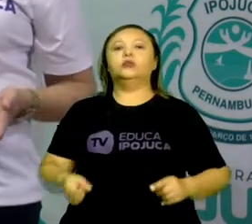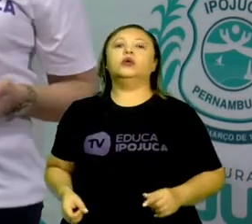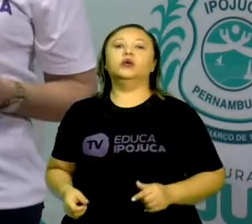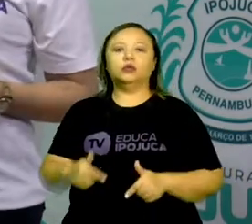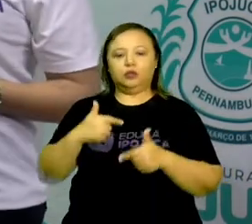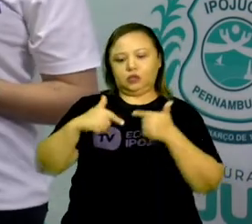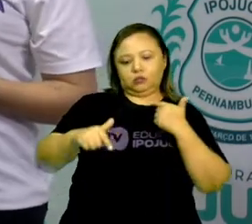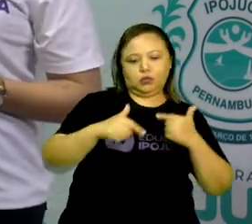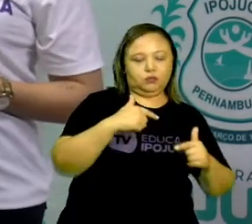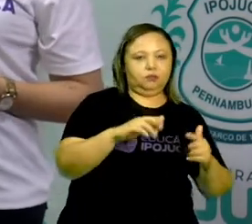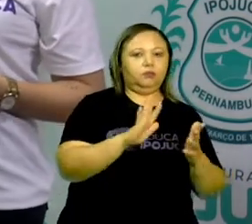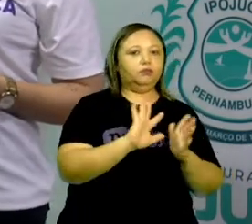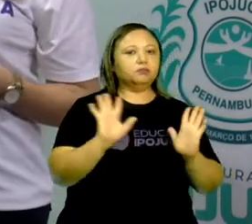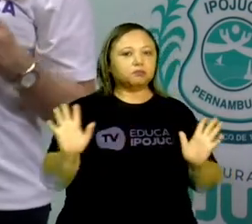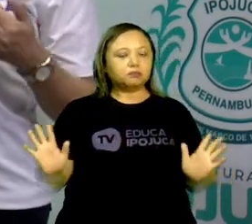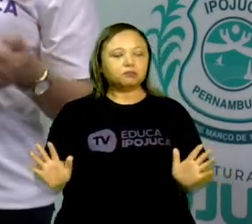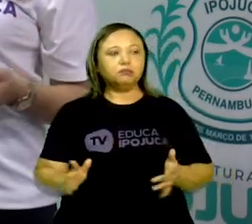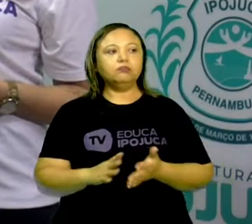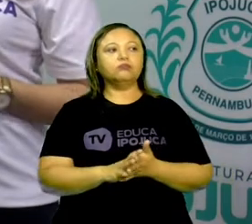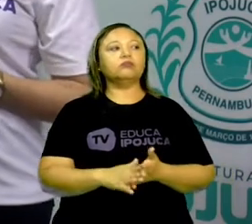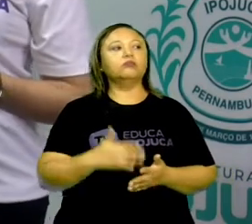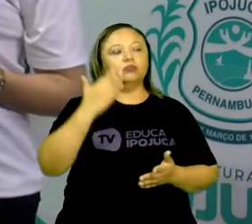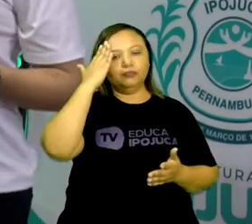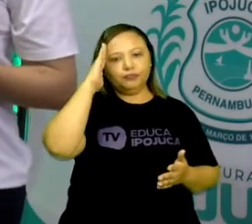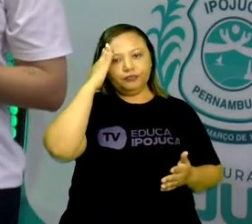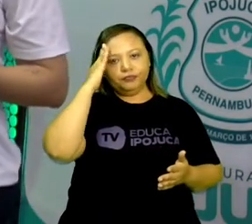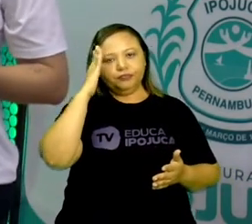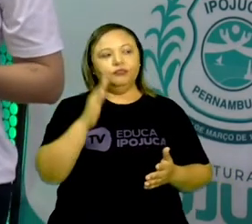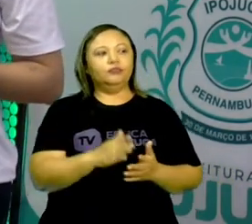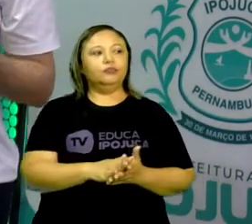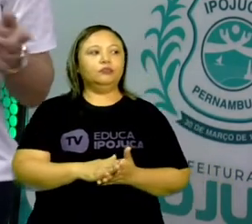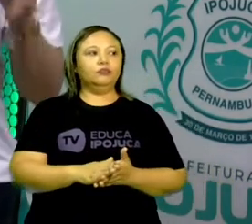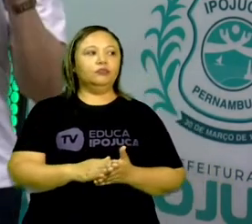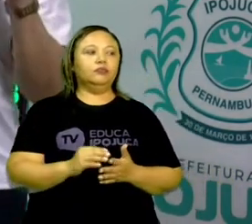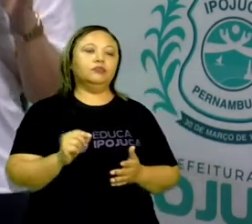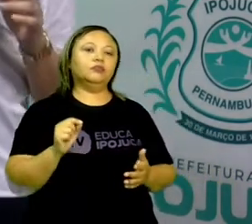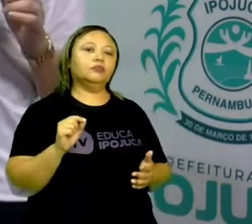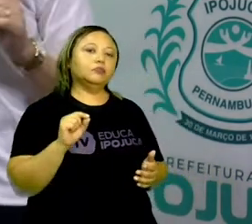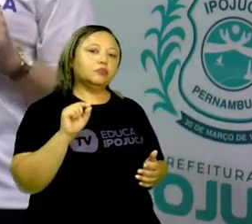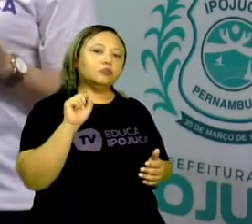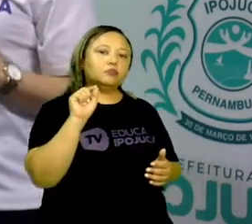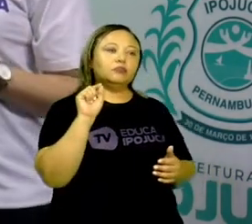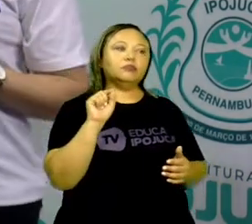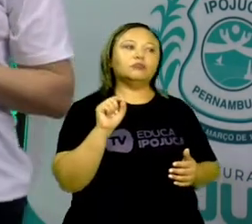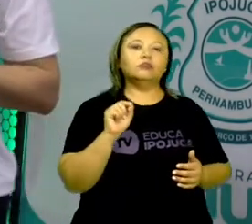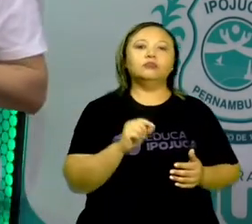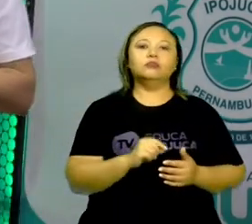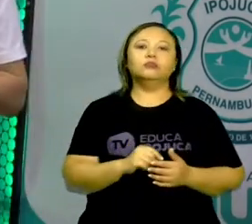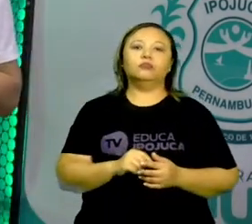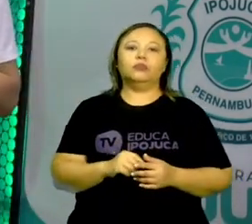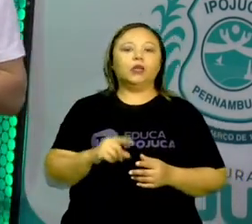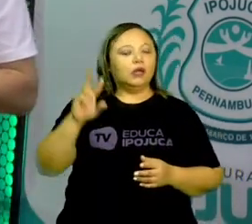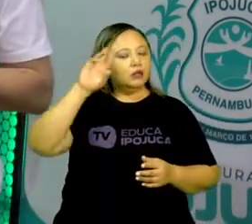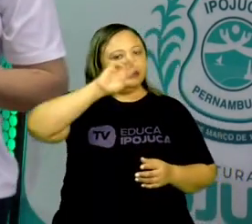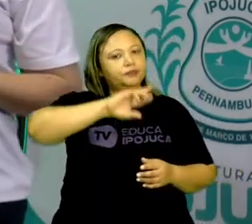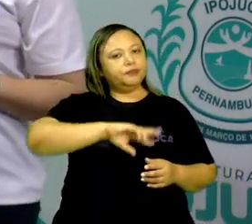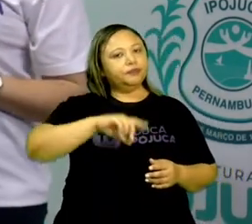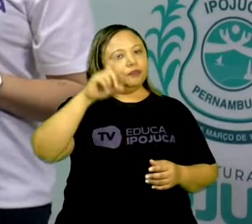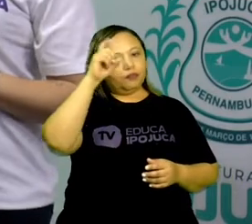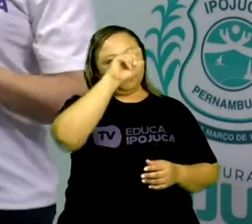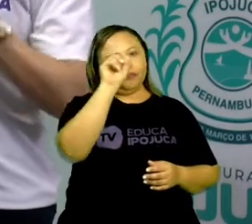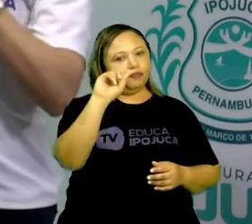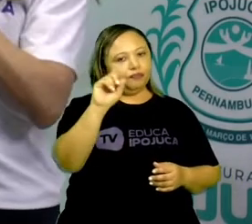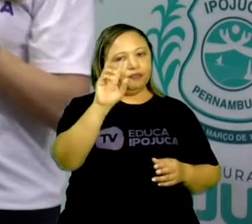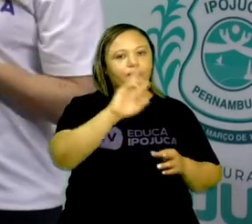etc. Mas vamos compreender uma coisa aqui interessante. Isso não é tão difícil,